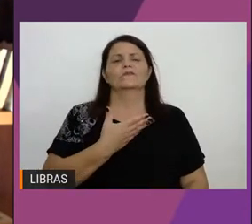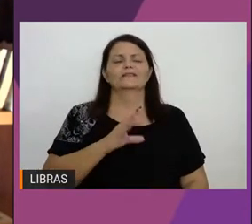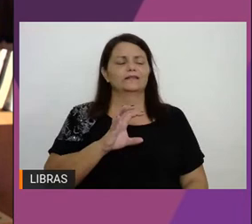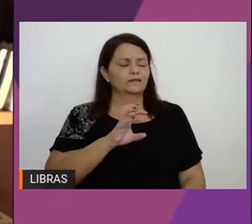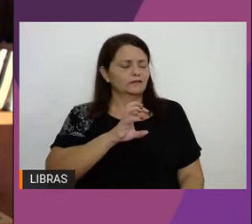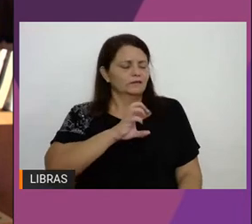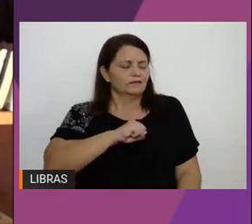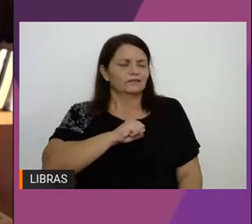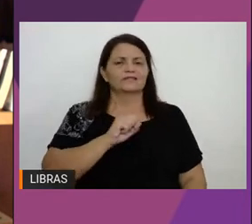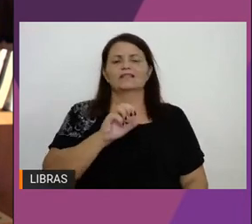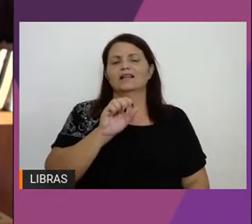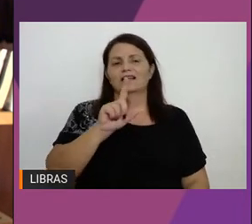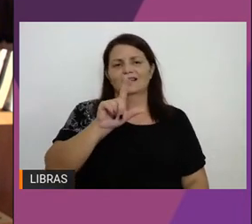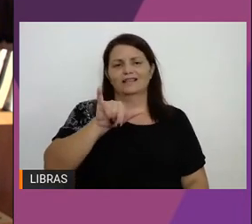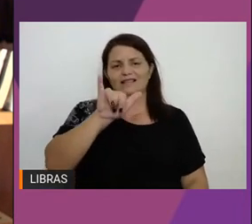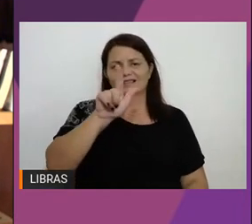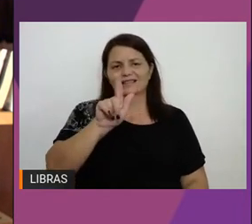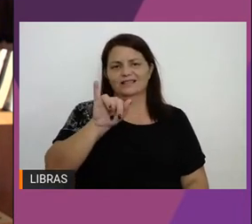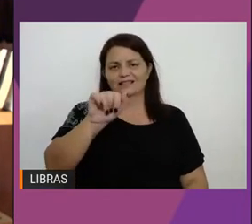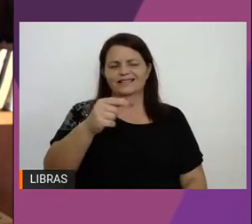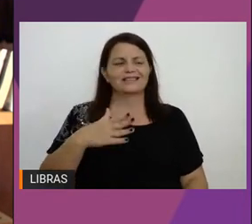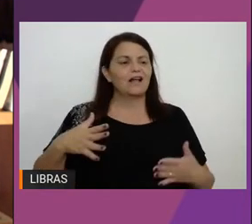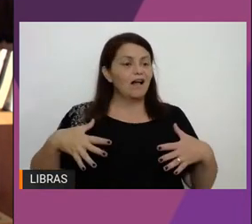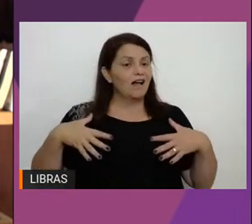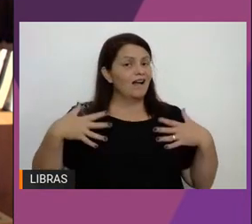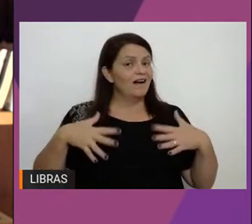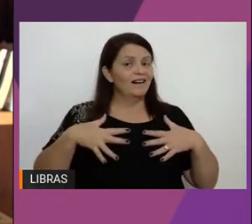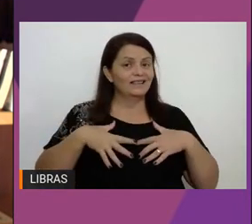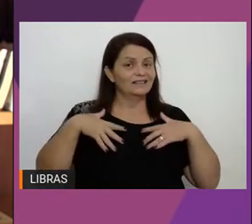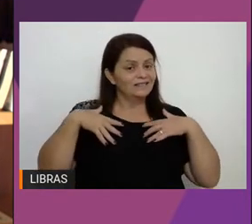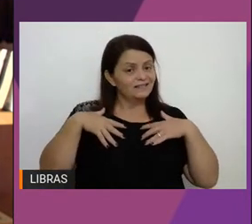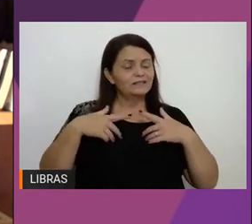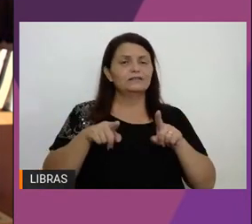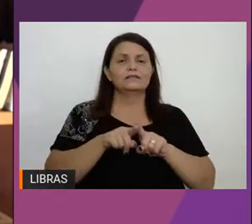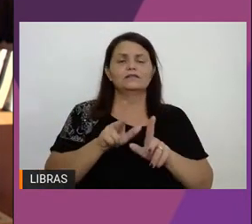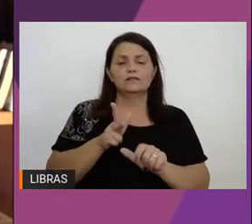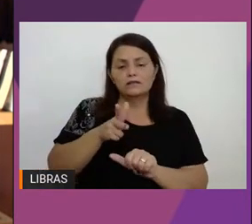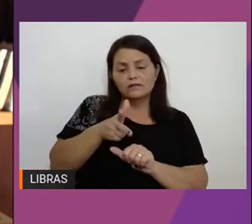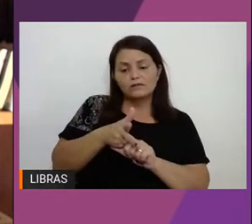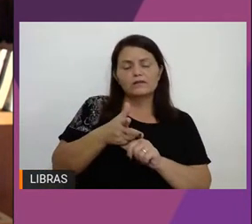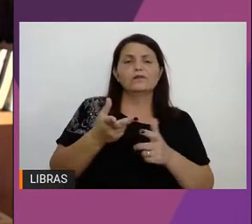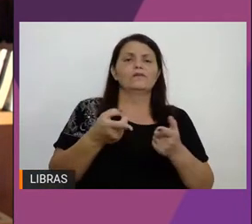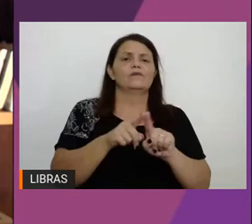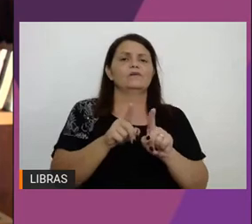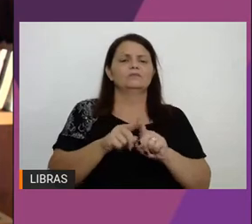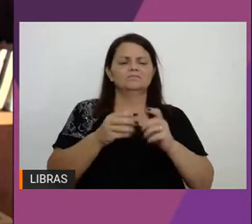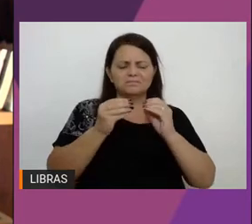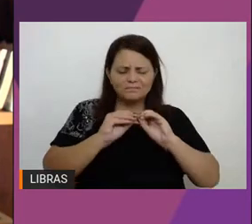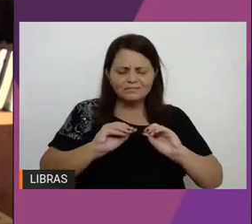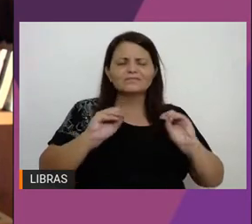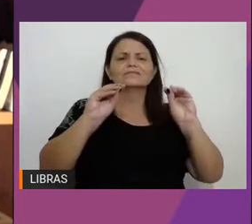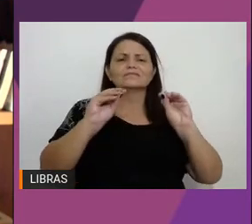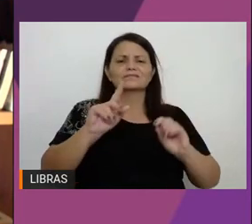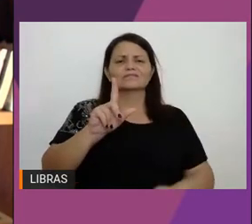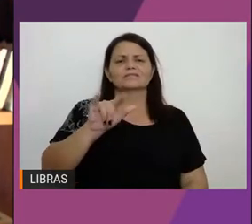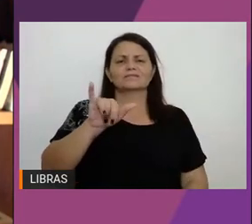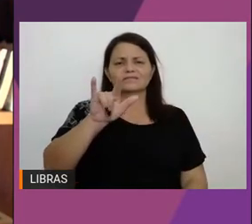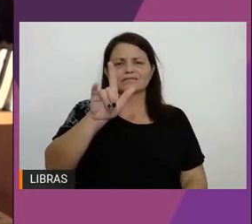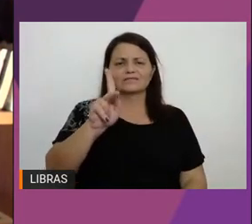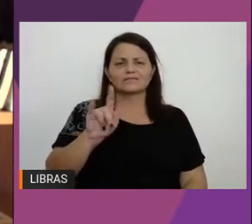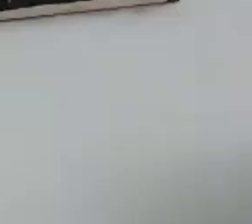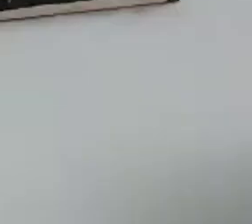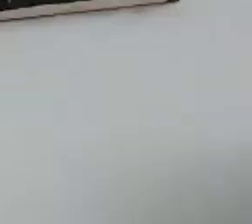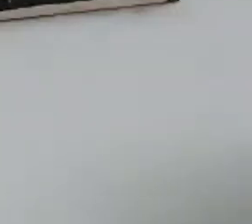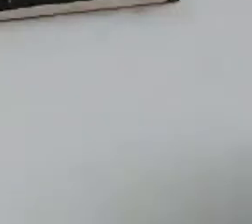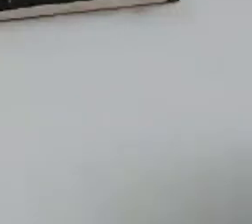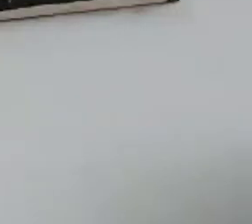E que nos deu alegria de colaborar com ou por vídeo trazer a sua mensagem sobre Igreja umas